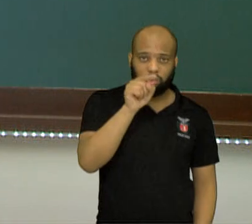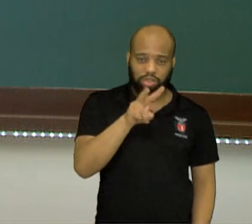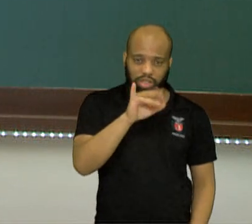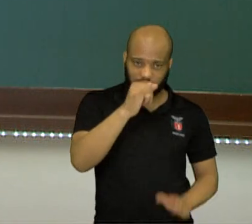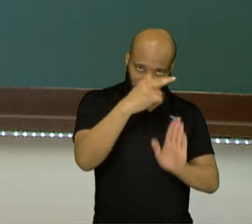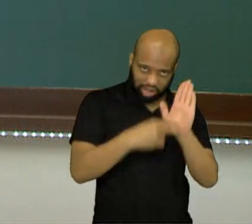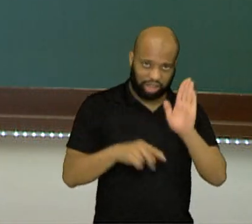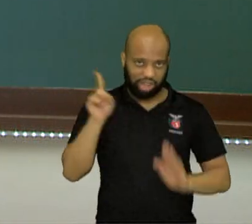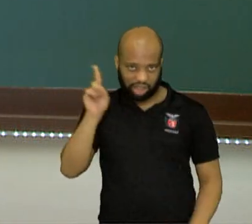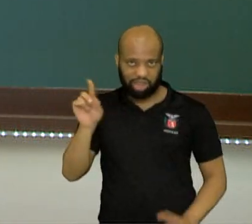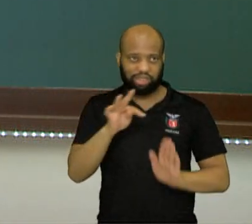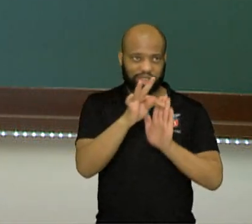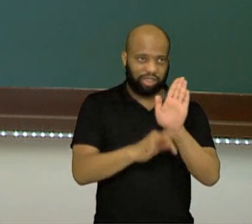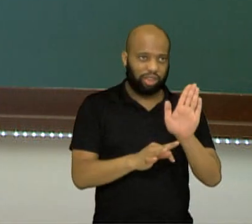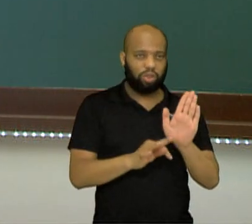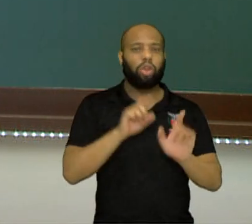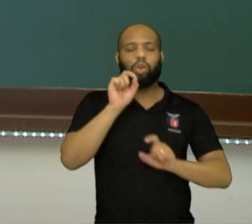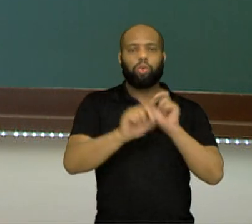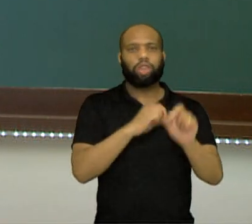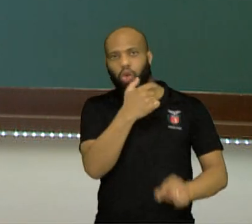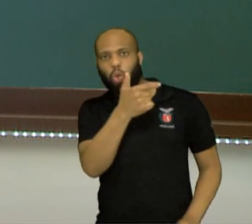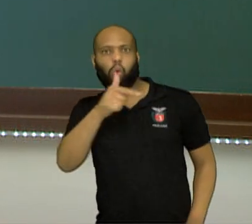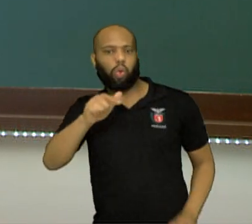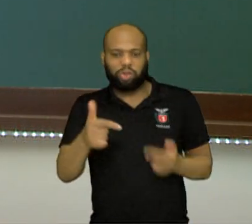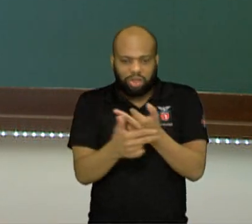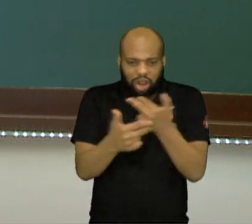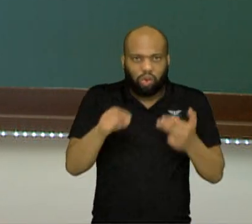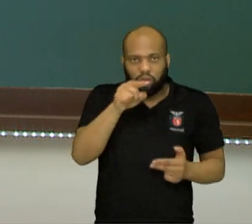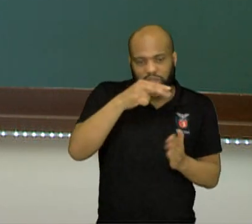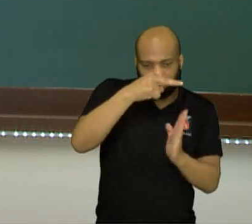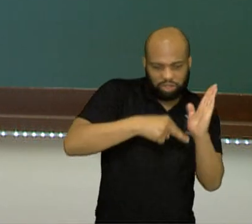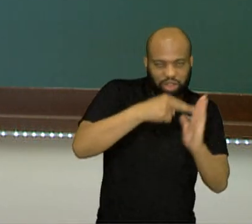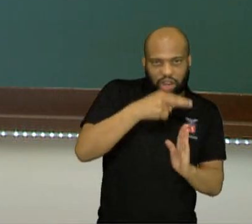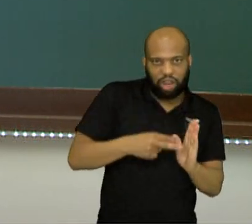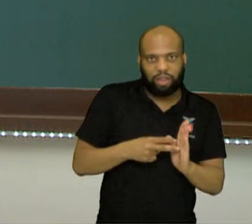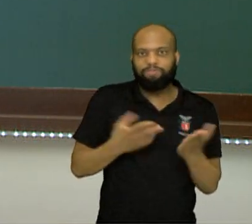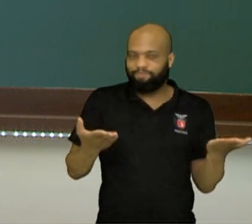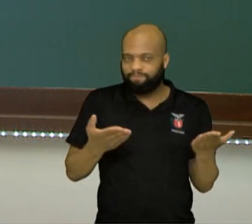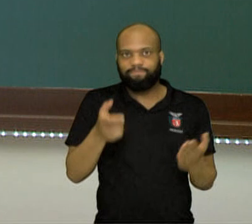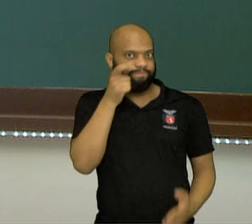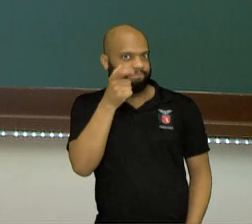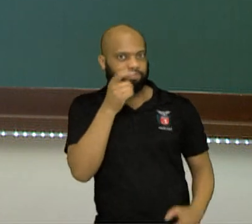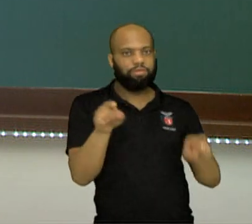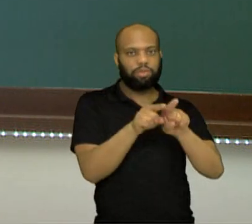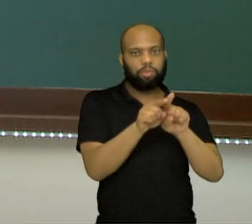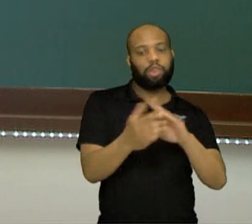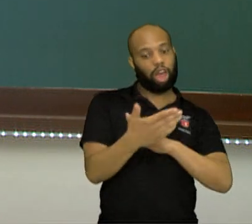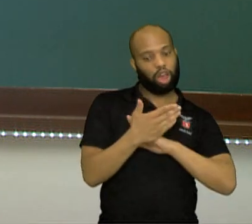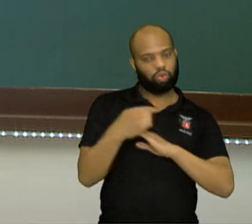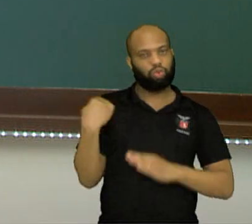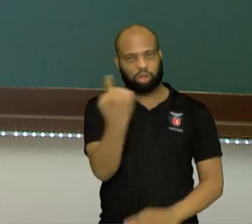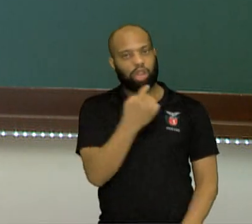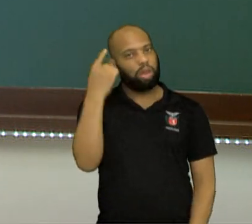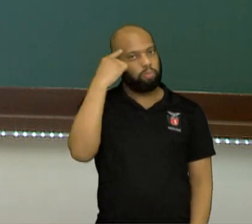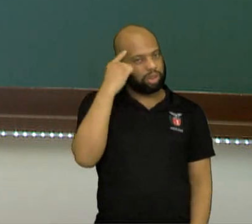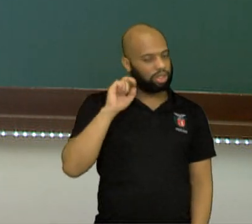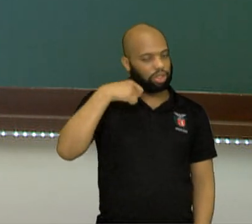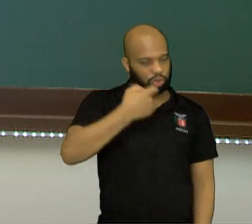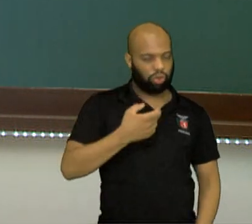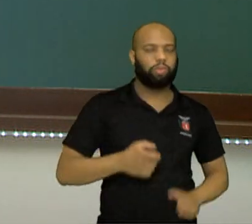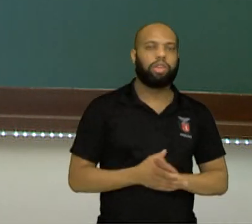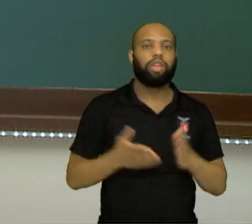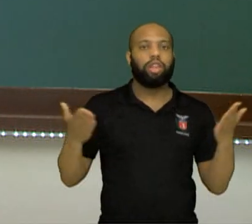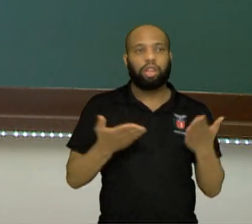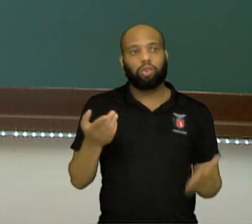você com uma próxima obra para você lembra você é precisar perceber então ajuda a gente a pensar um pouquinho sobre